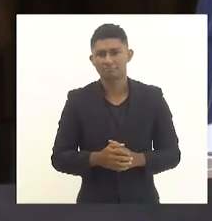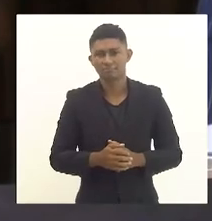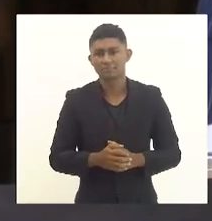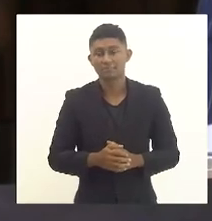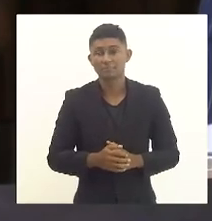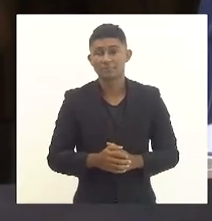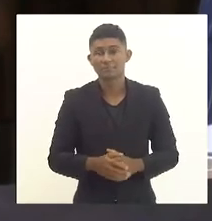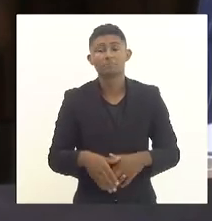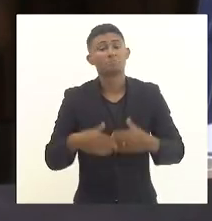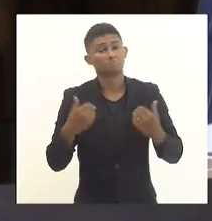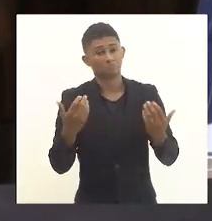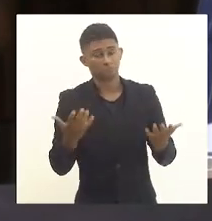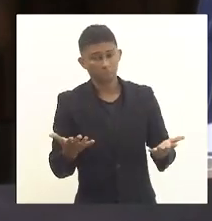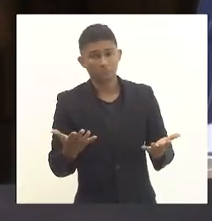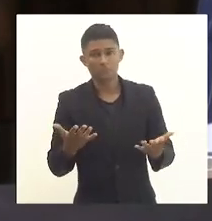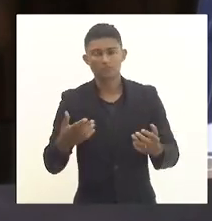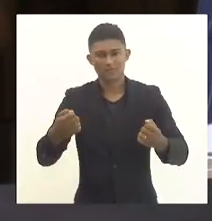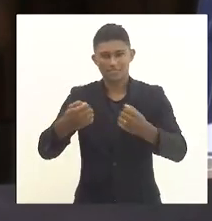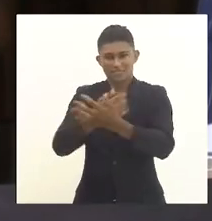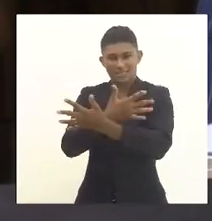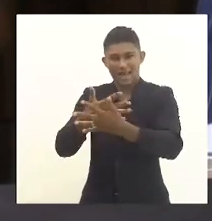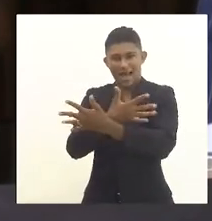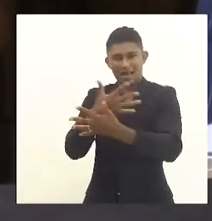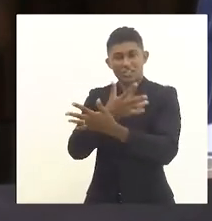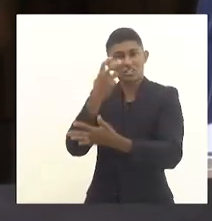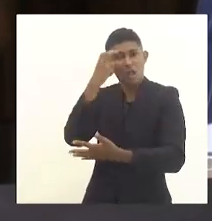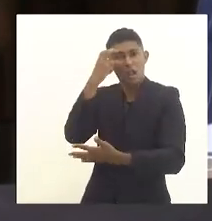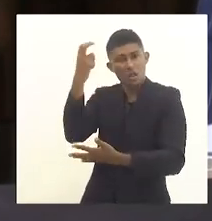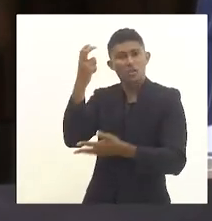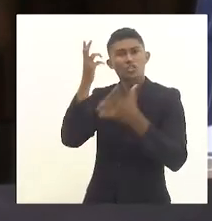Então, cases de uso de cidades inteligentes do Giugano pelo mundo.